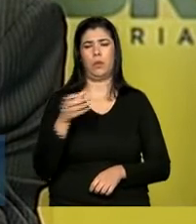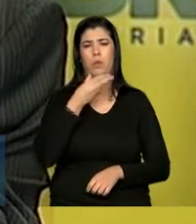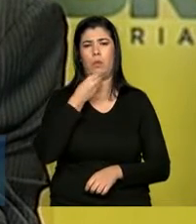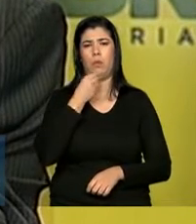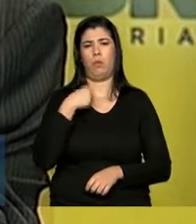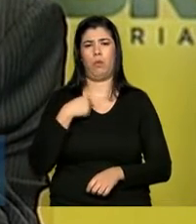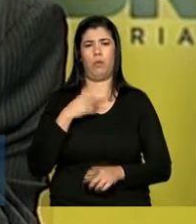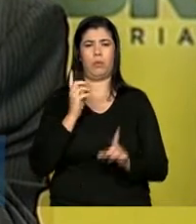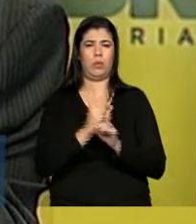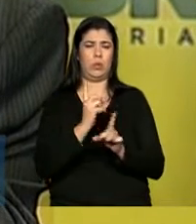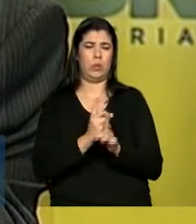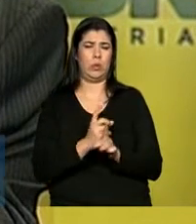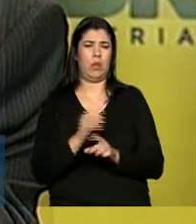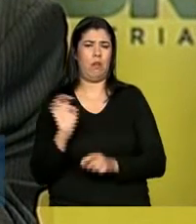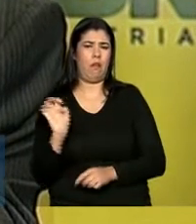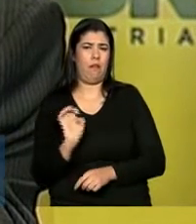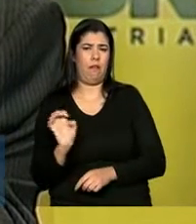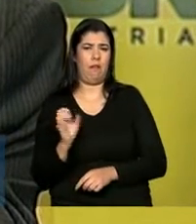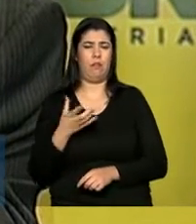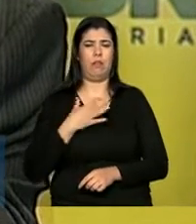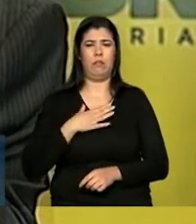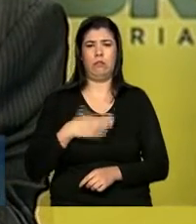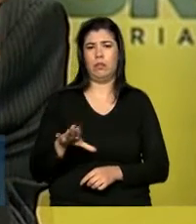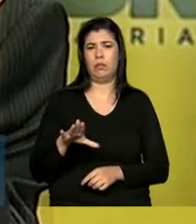descobre que é gay,